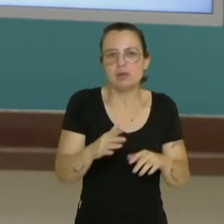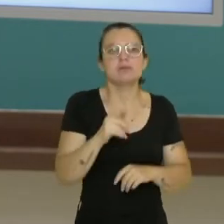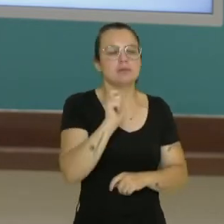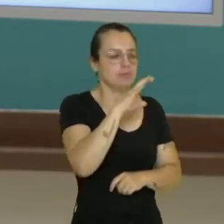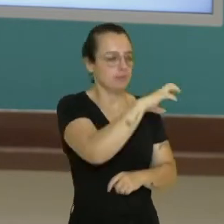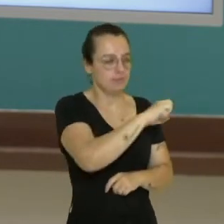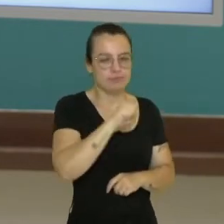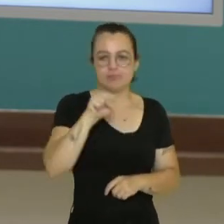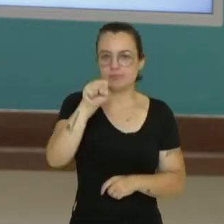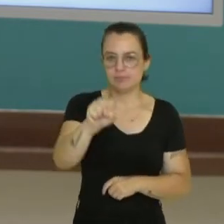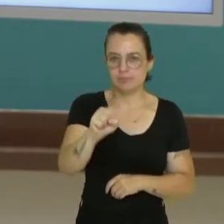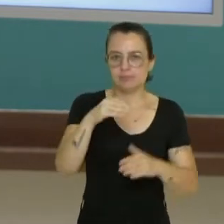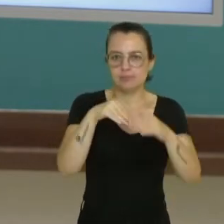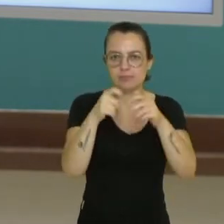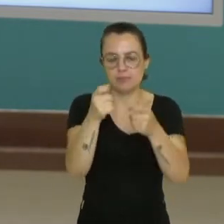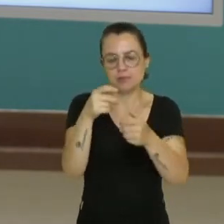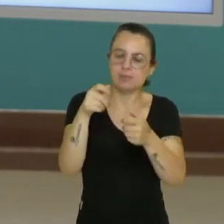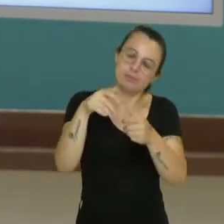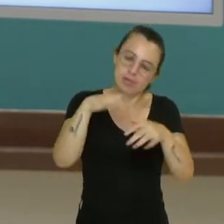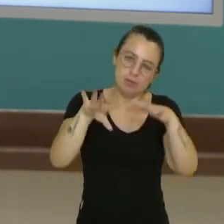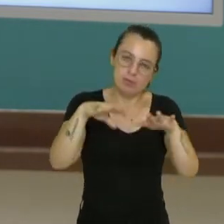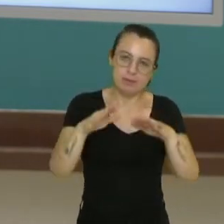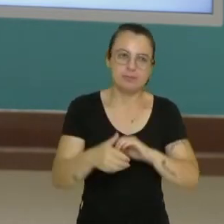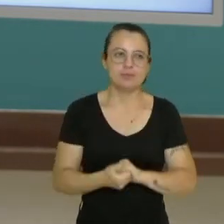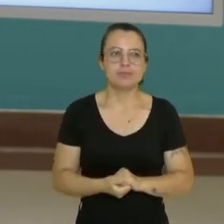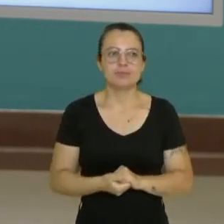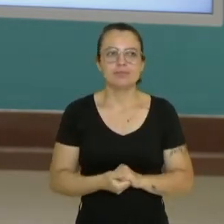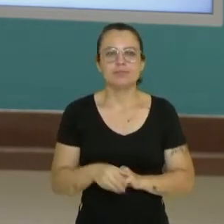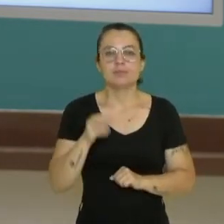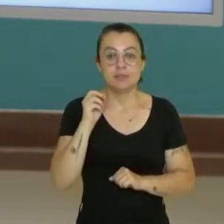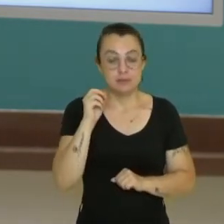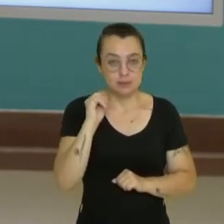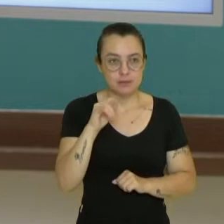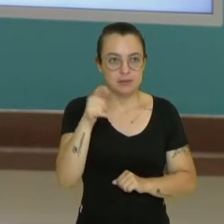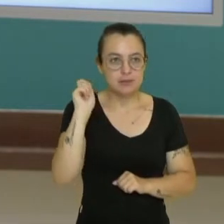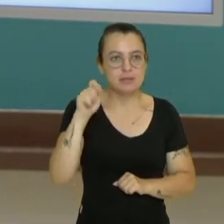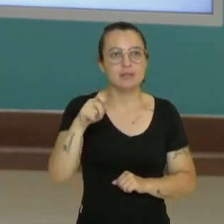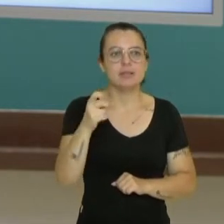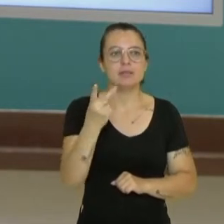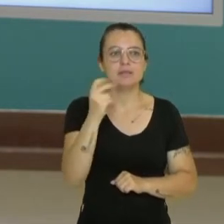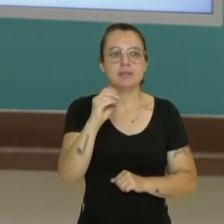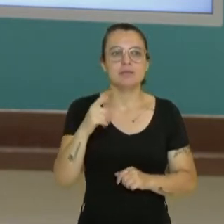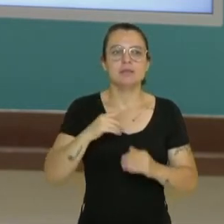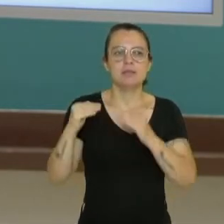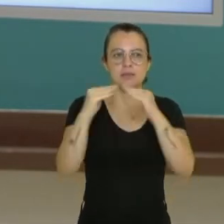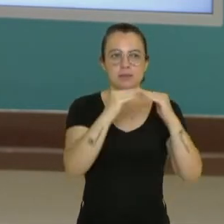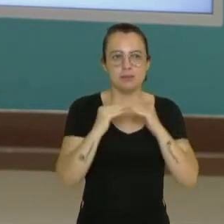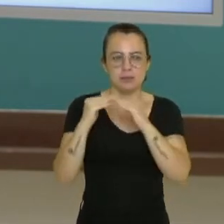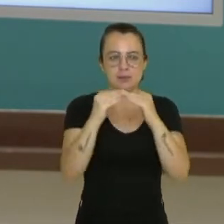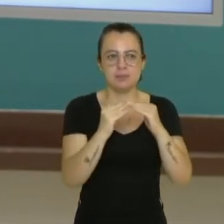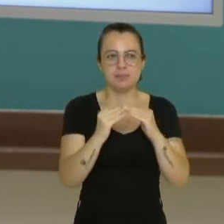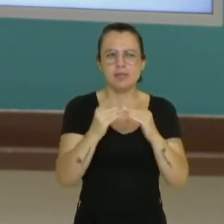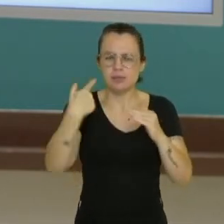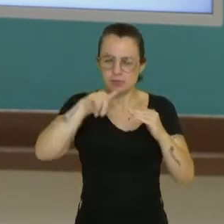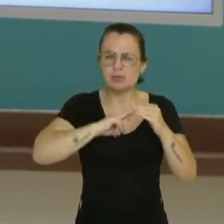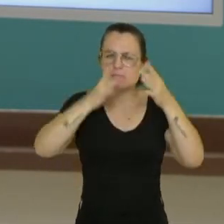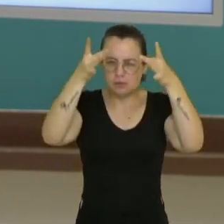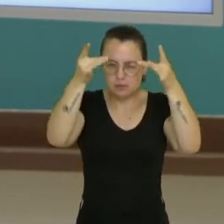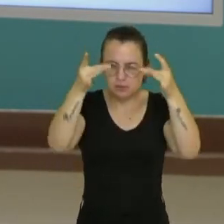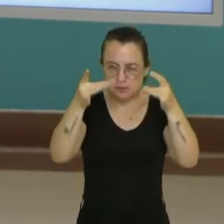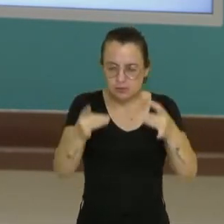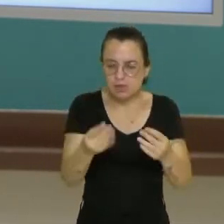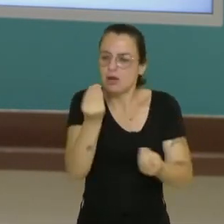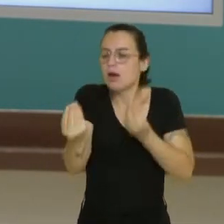tirar exatamente dessas reservas. É claro que você só pode tirar se você fizer de acordo. Vamos esmiuçar melhor